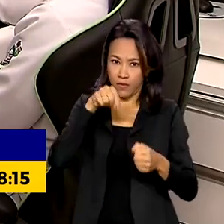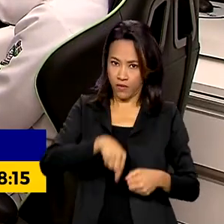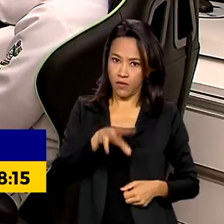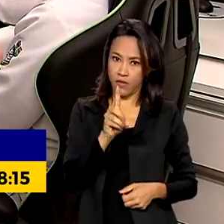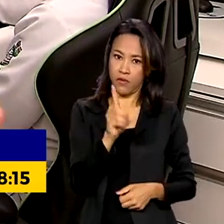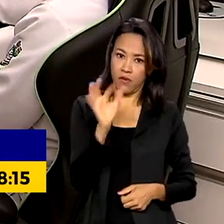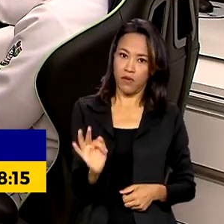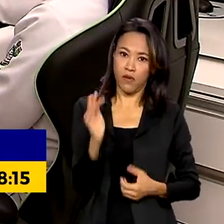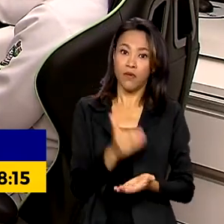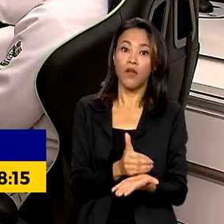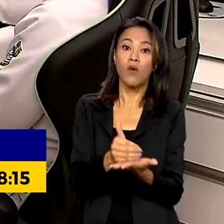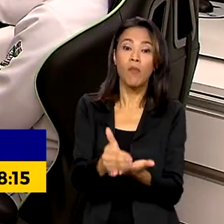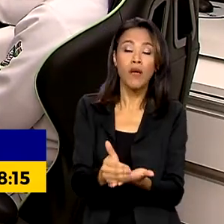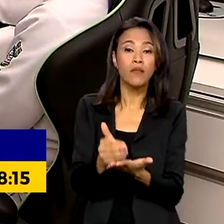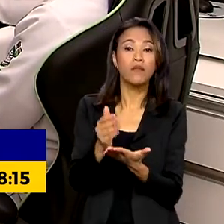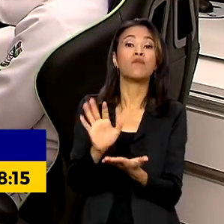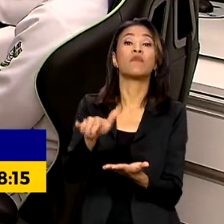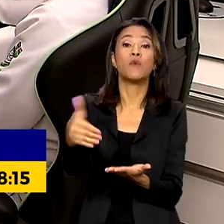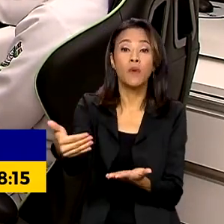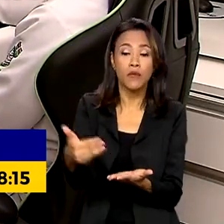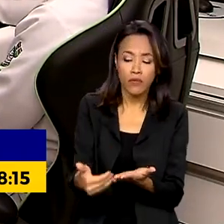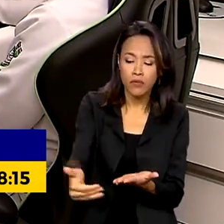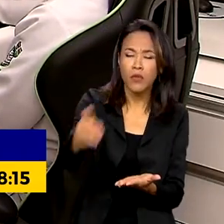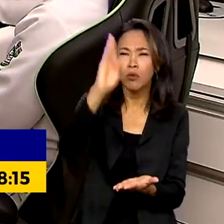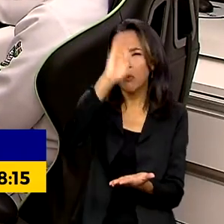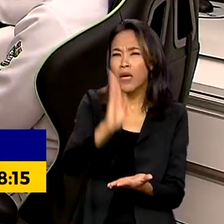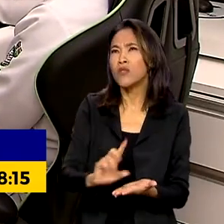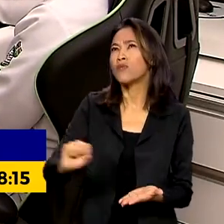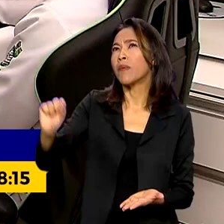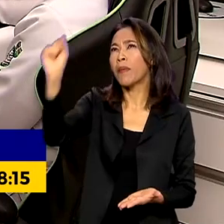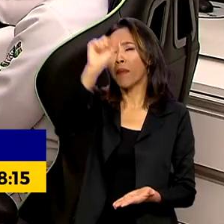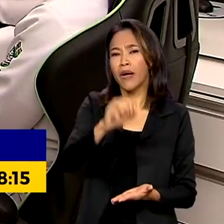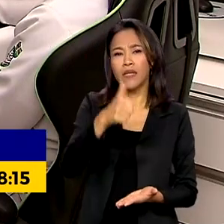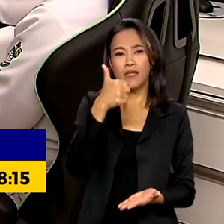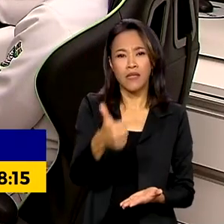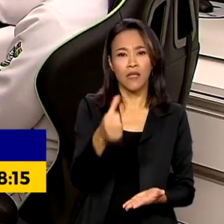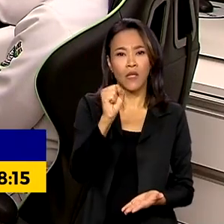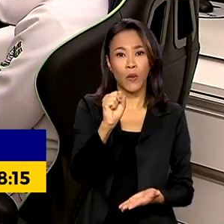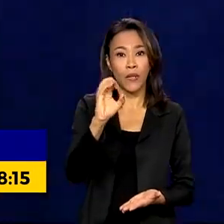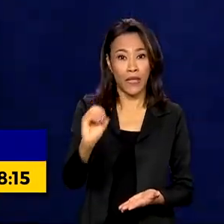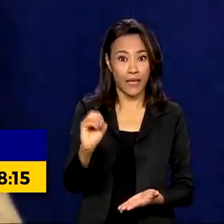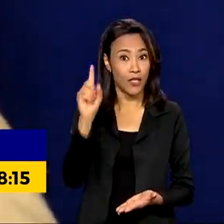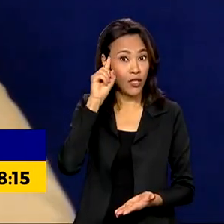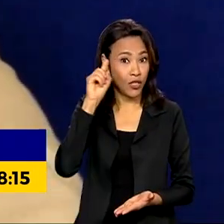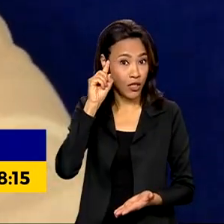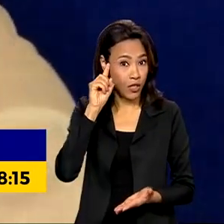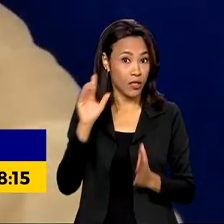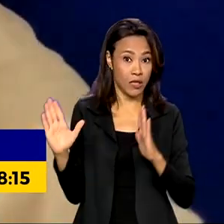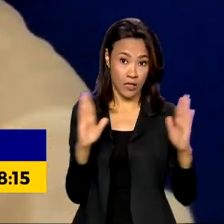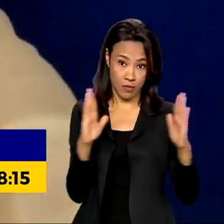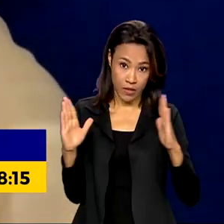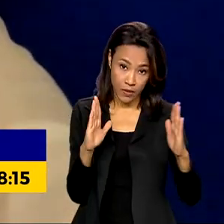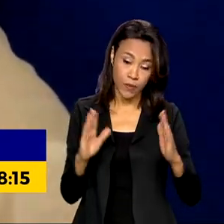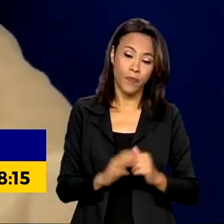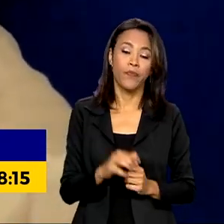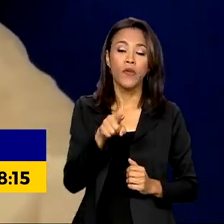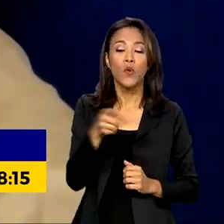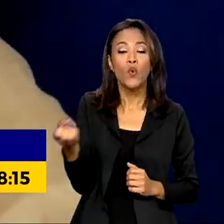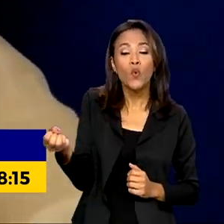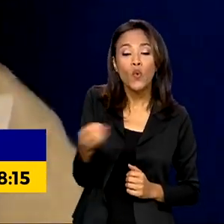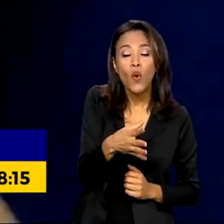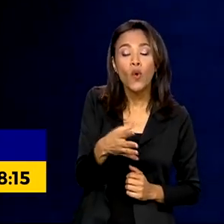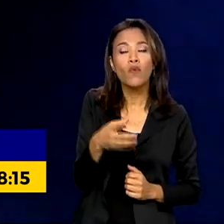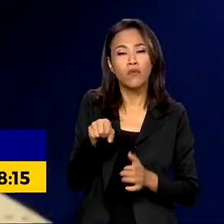e começa a ser aplicado em todo o país em 180 dias. O novo exame vai identificar se